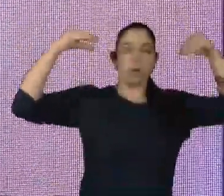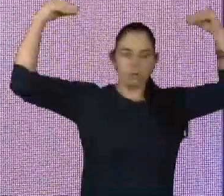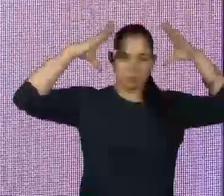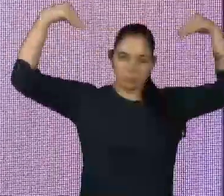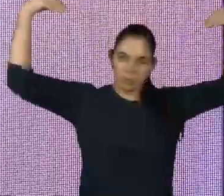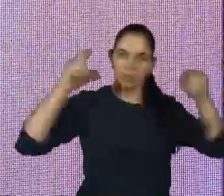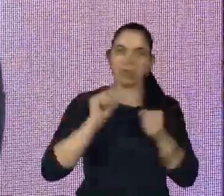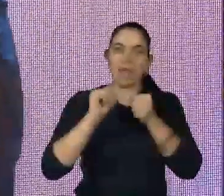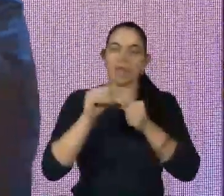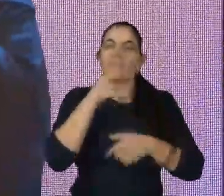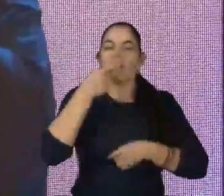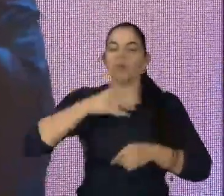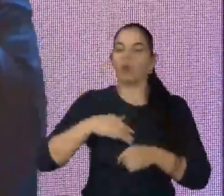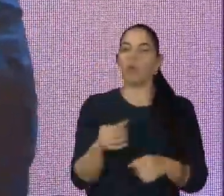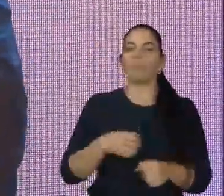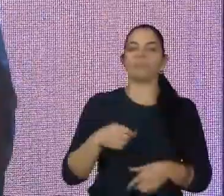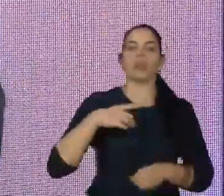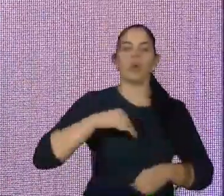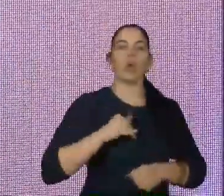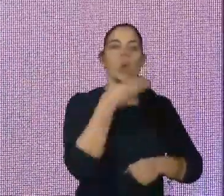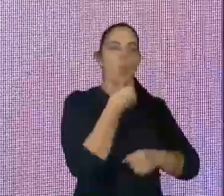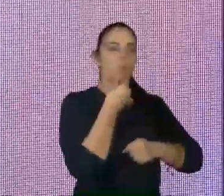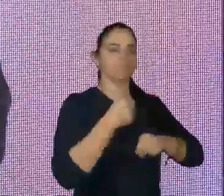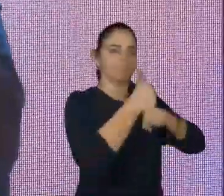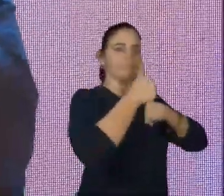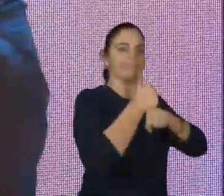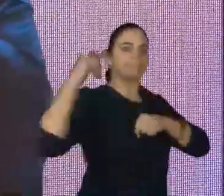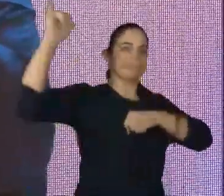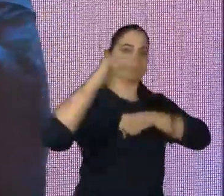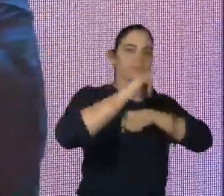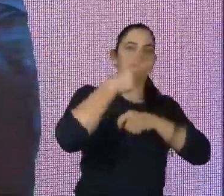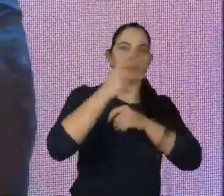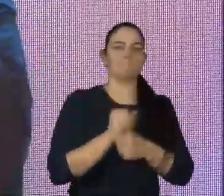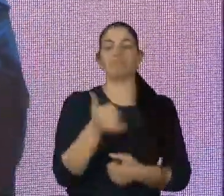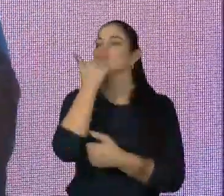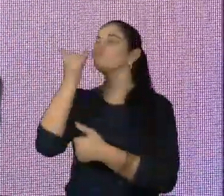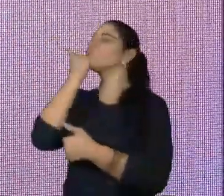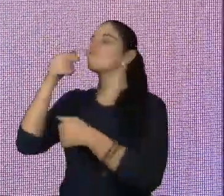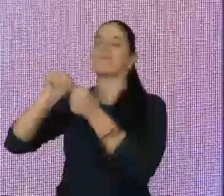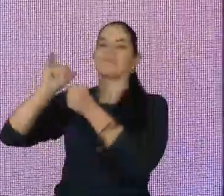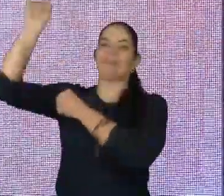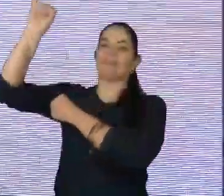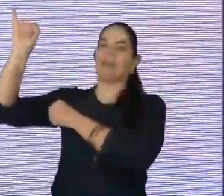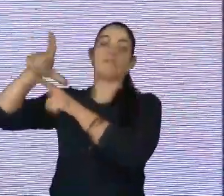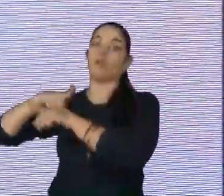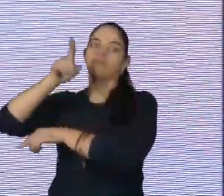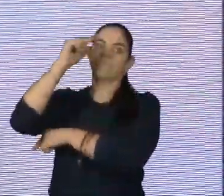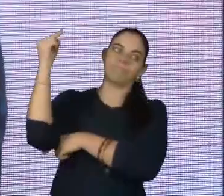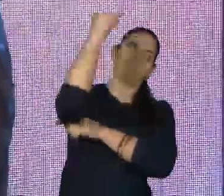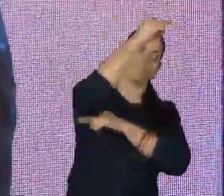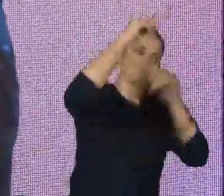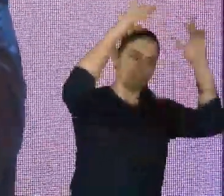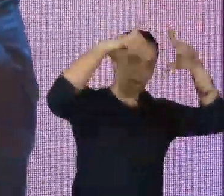aterrissar na Holanda. A mesma metáfora foi feita para mar e montanha. A pessoa se preparava para ir para o mar,